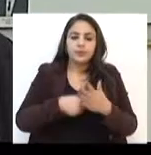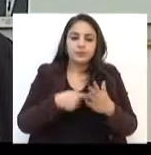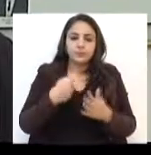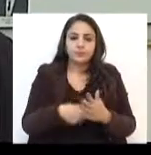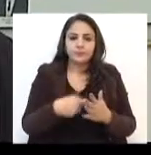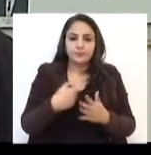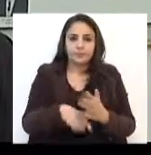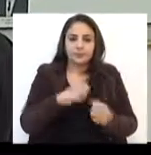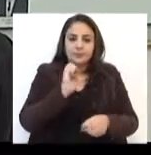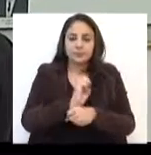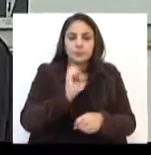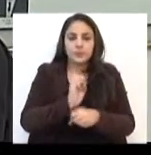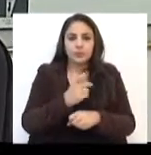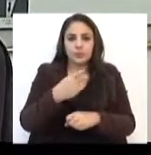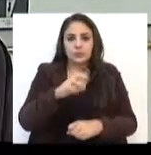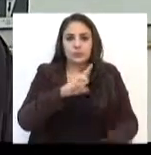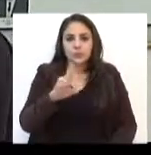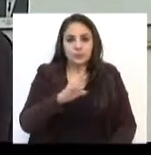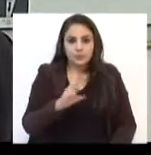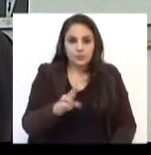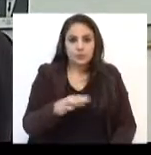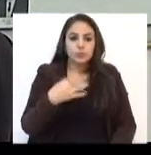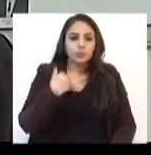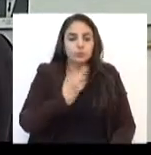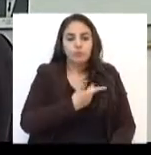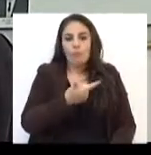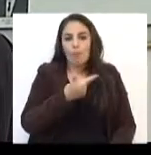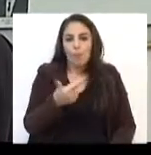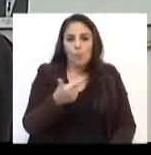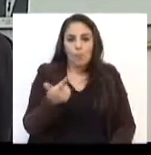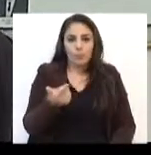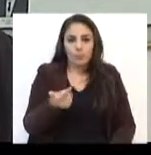a sua nomeação. Claro, nós não temos aí